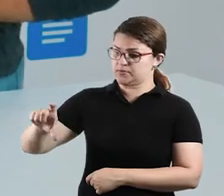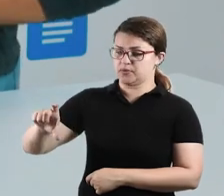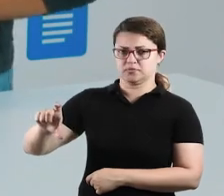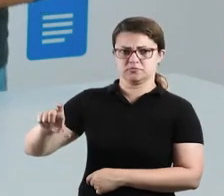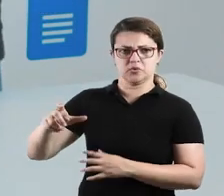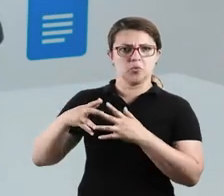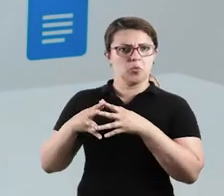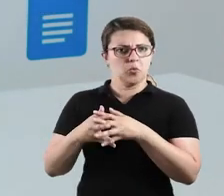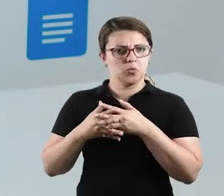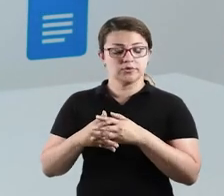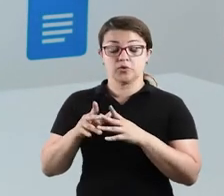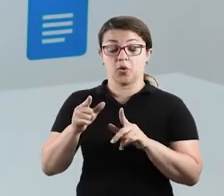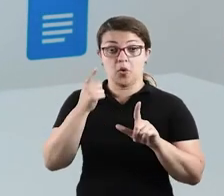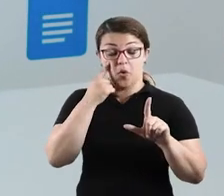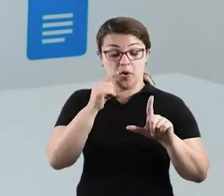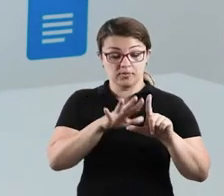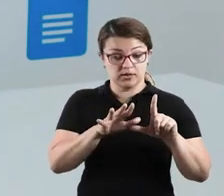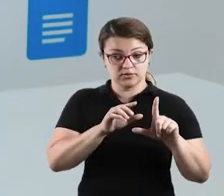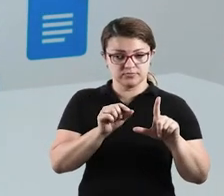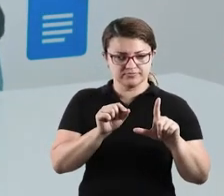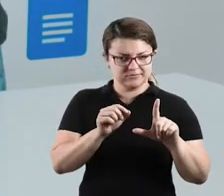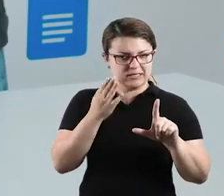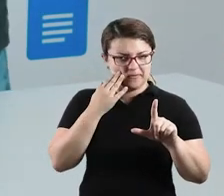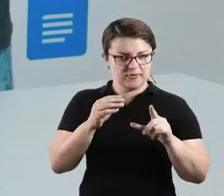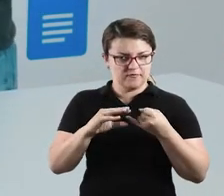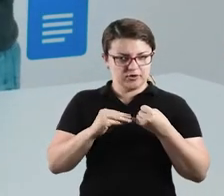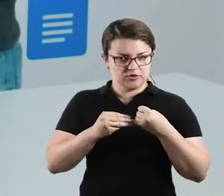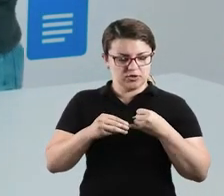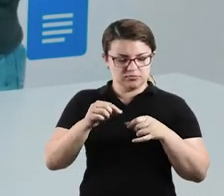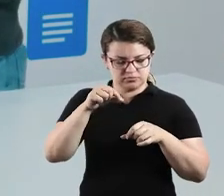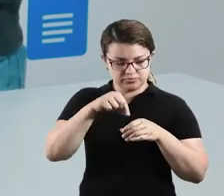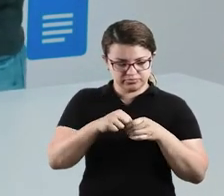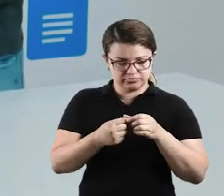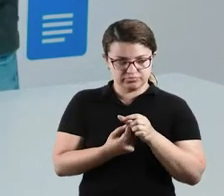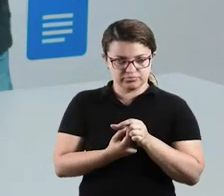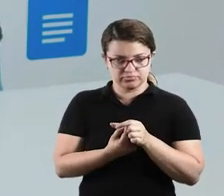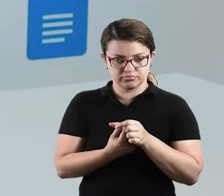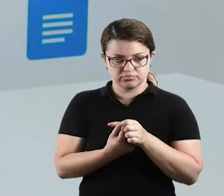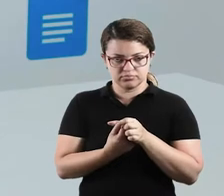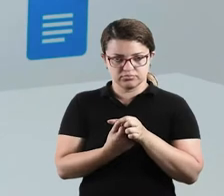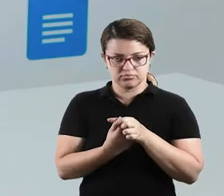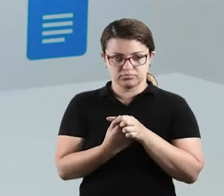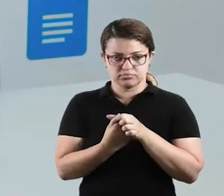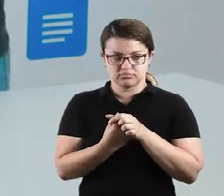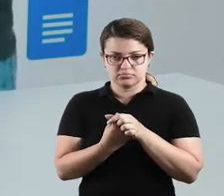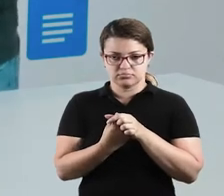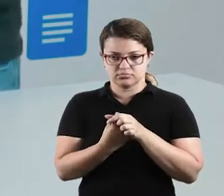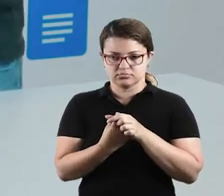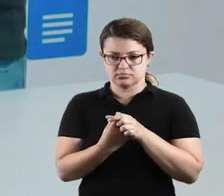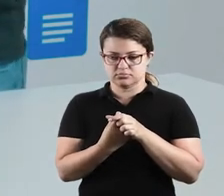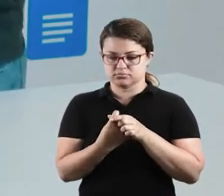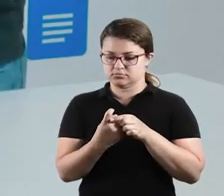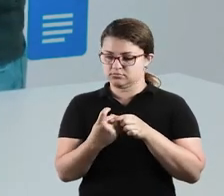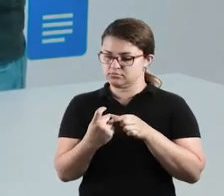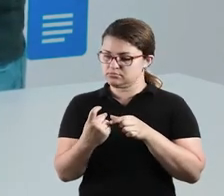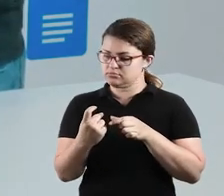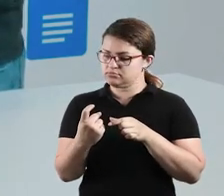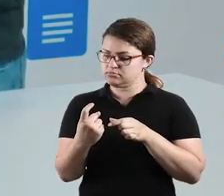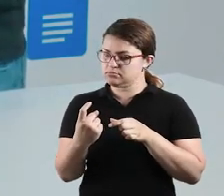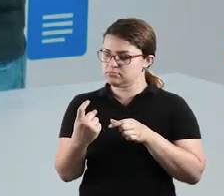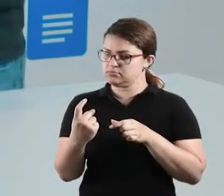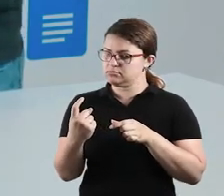imagem. A semente de feijão brota e vai fazendo o seu desenvolvimento, do menor para o maior, ordem